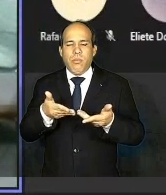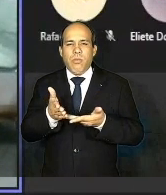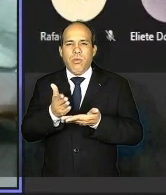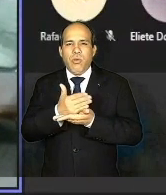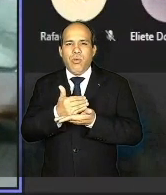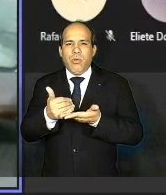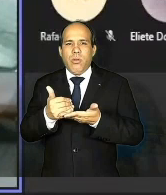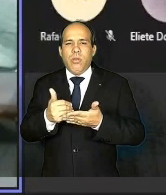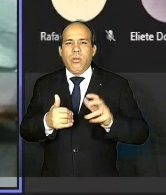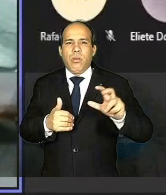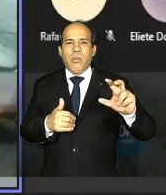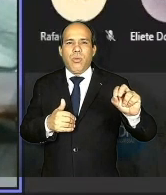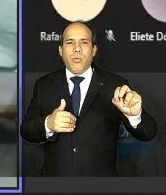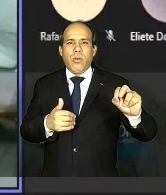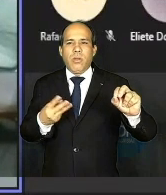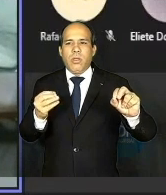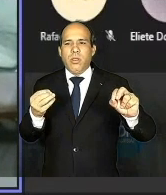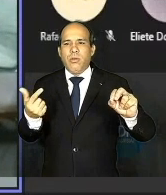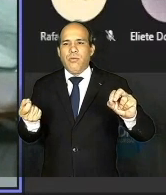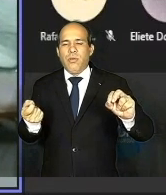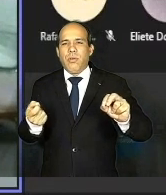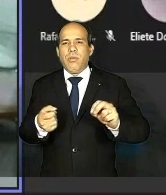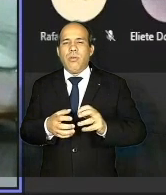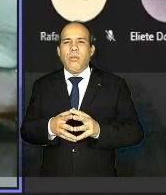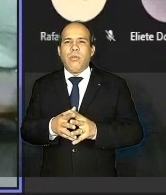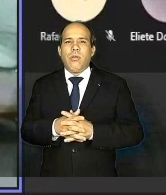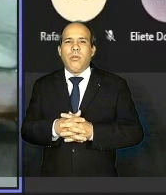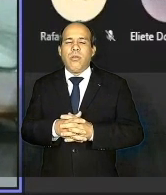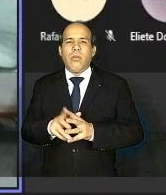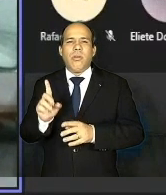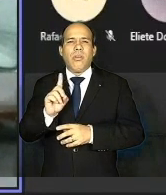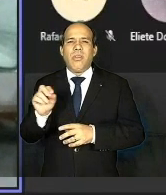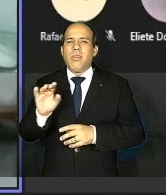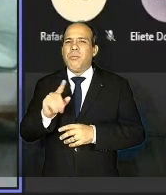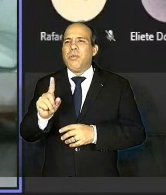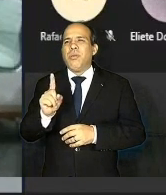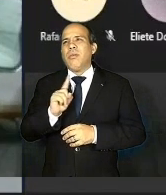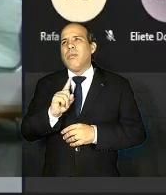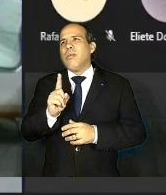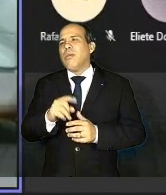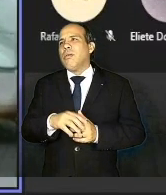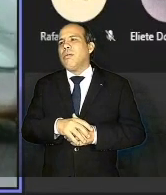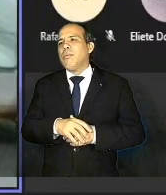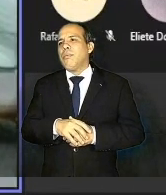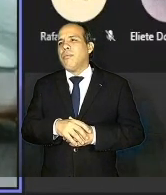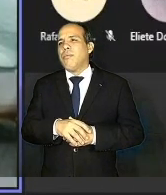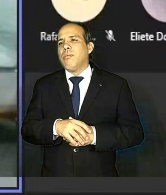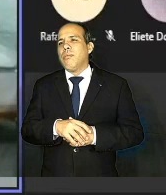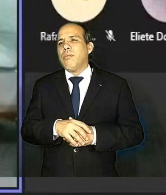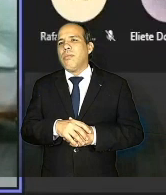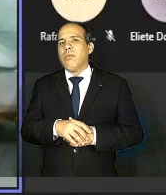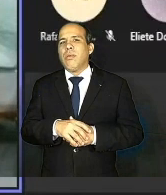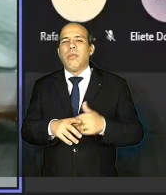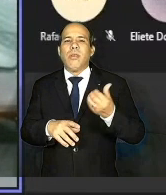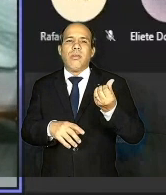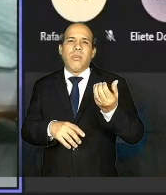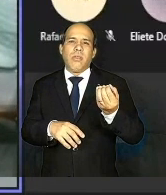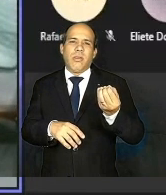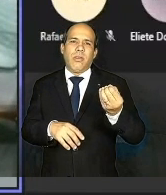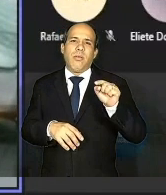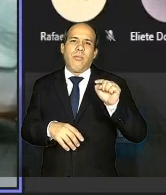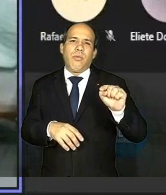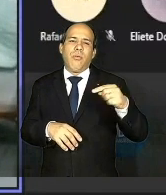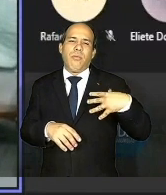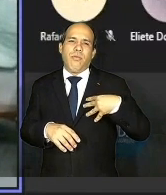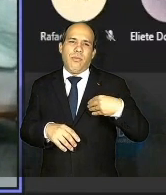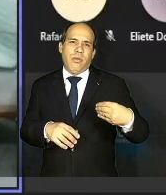Concorda também? Distribuir poderia então, desembargador Janes, ficar 50, 30 e 20. Daria 100 mil. Não, mas eu acho, quem sabe,